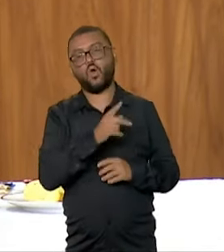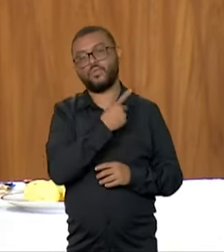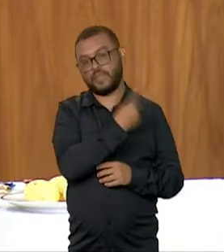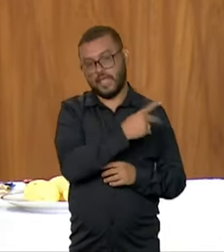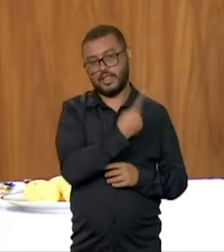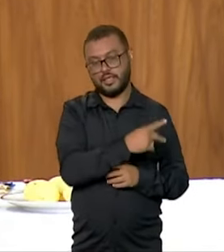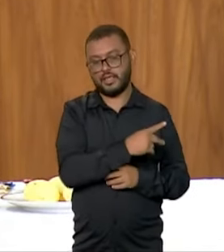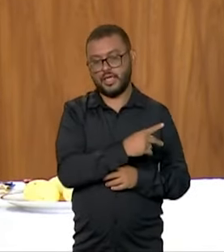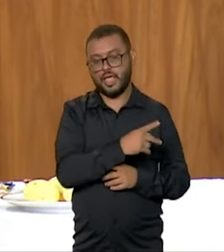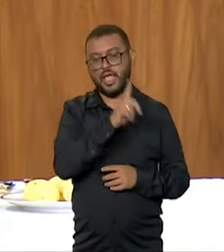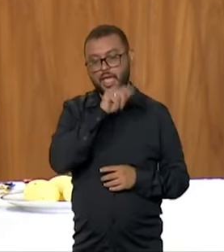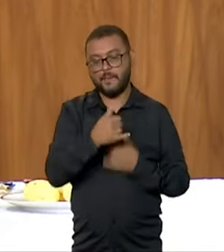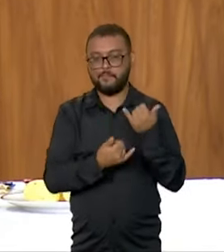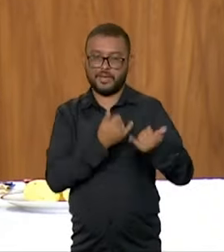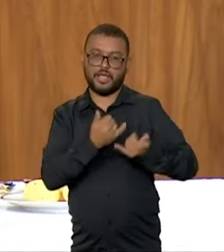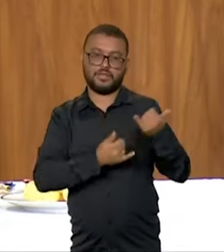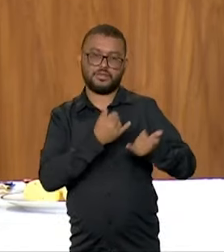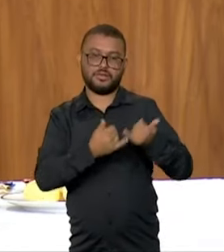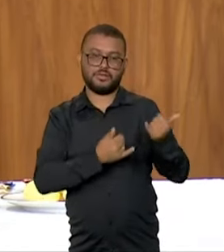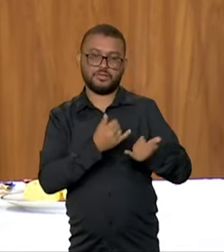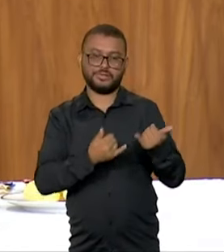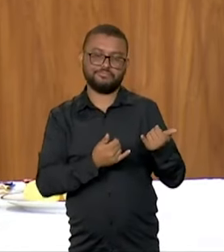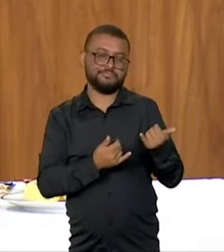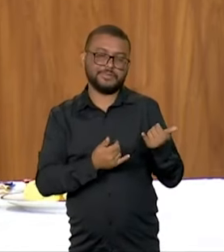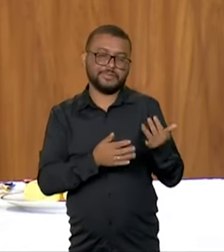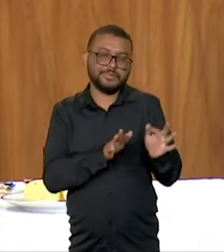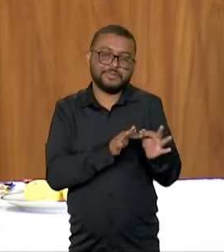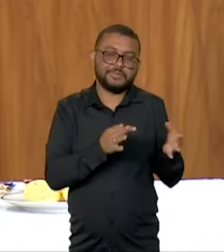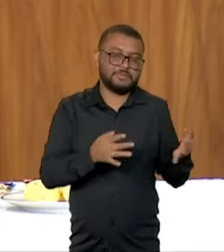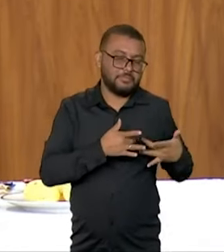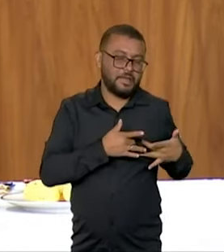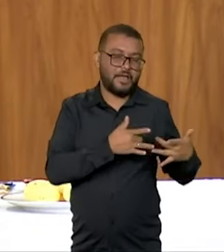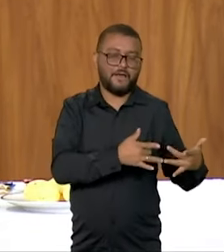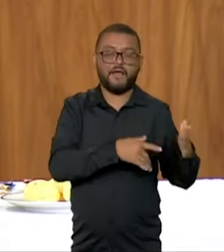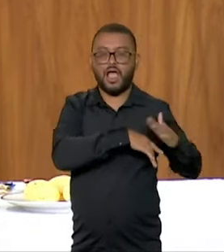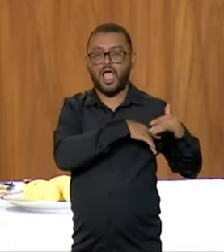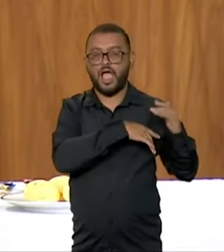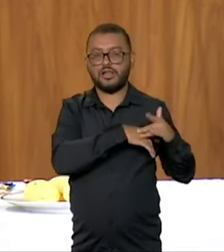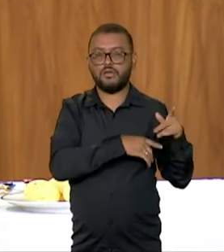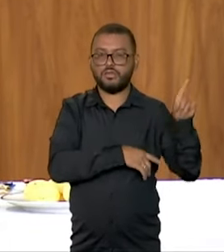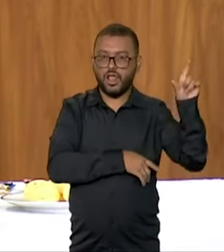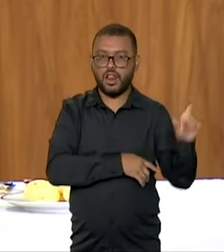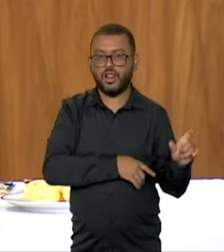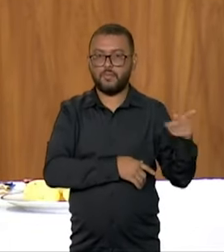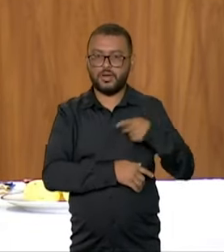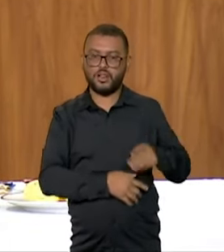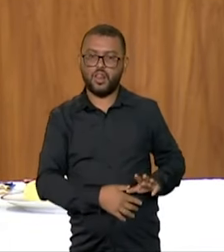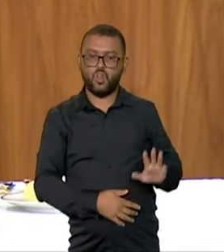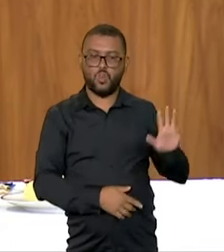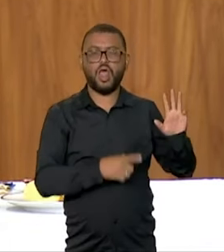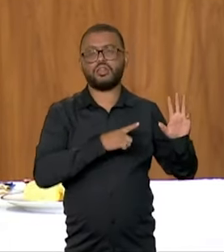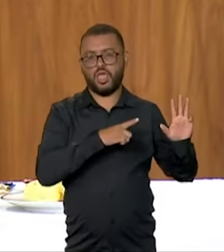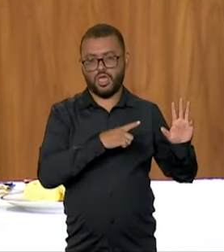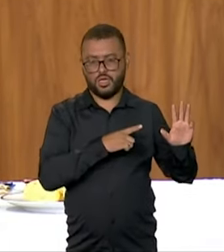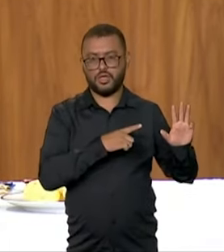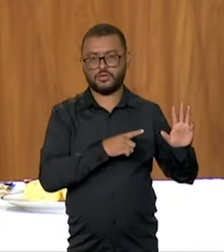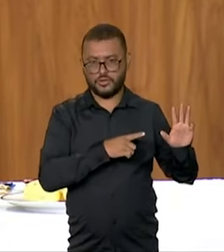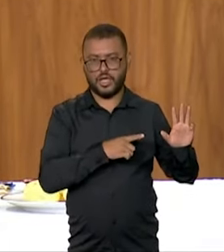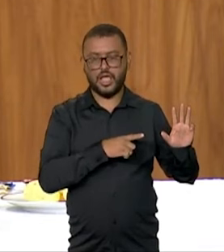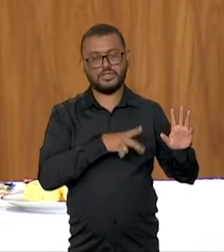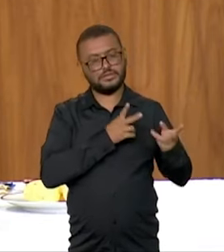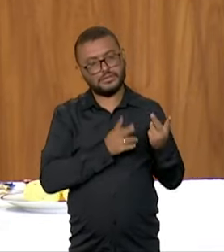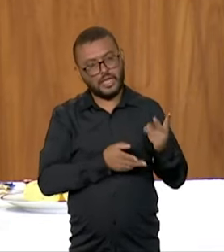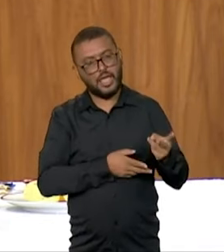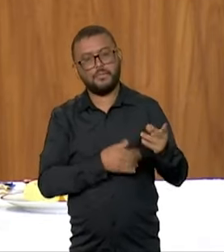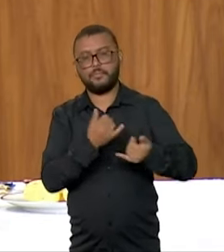tratava de uma forma generosa e carinhosa que o presidente Lula normalmente